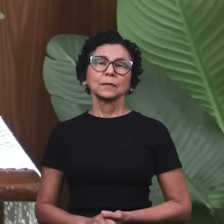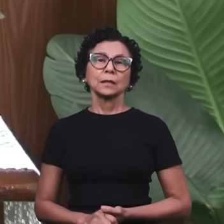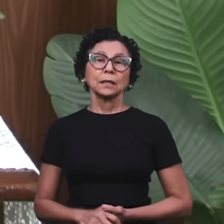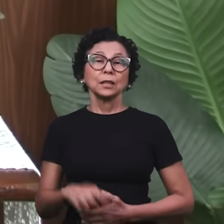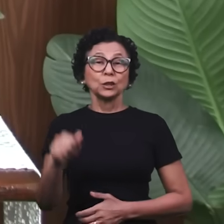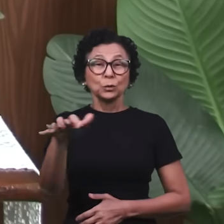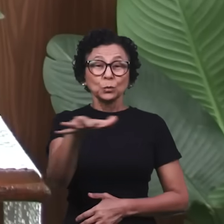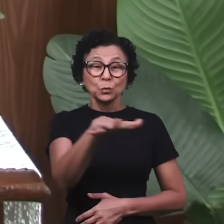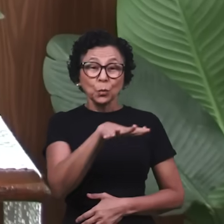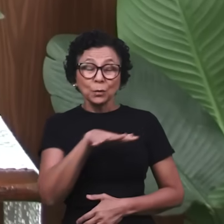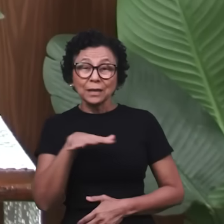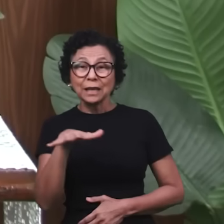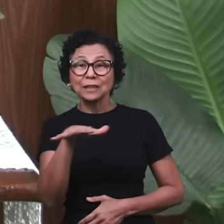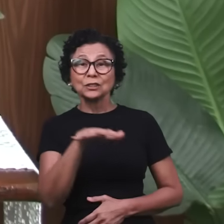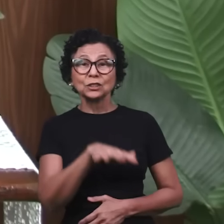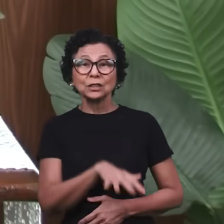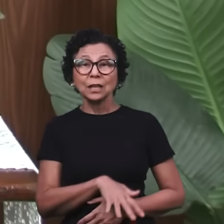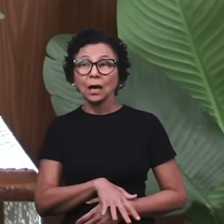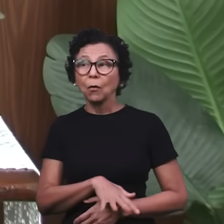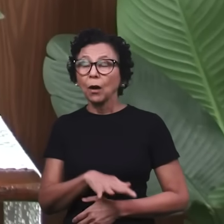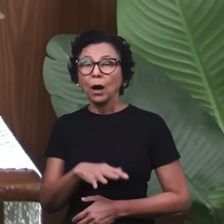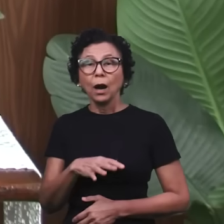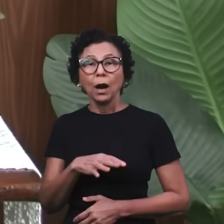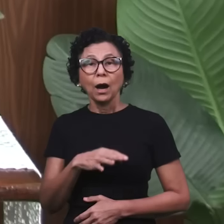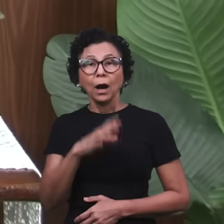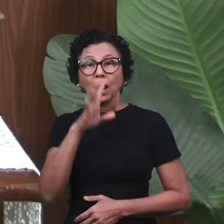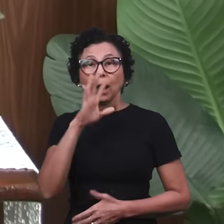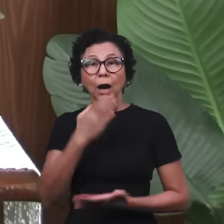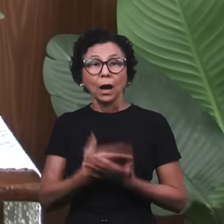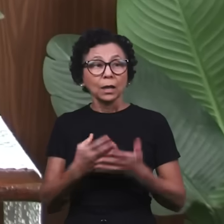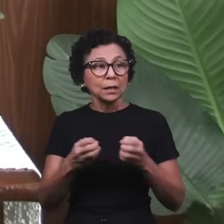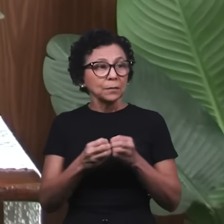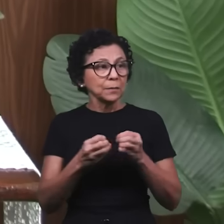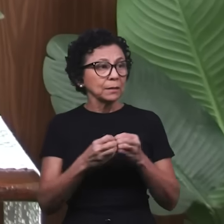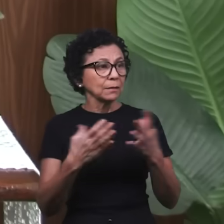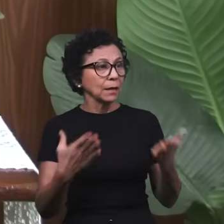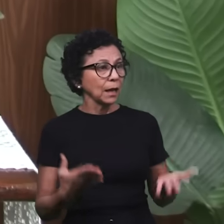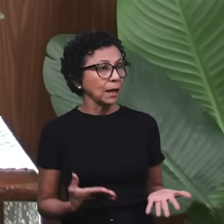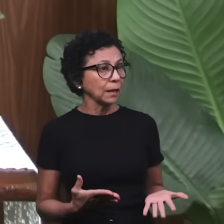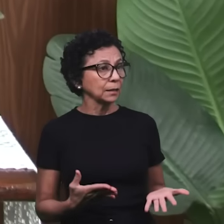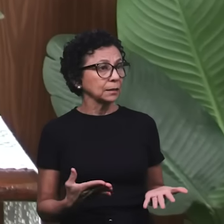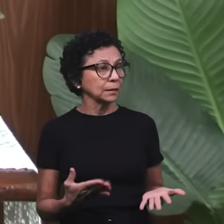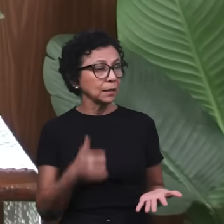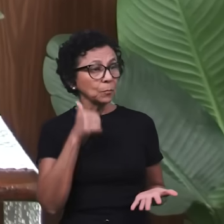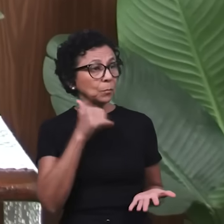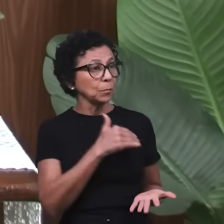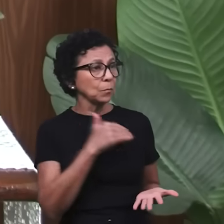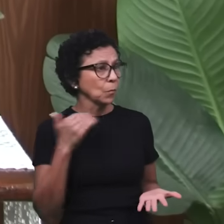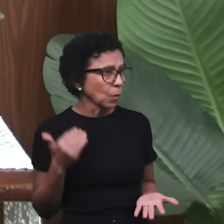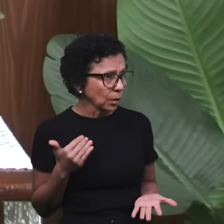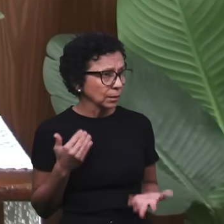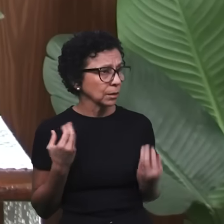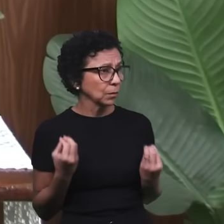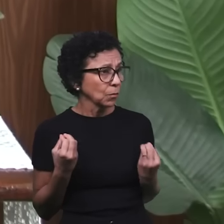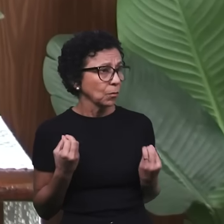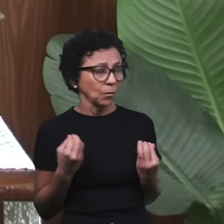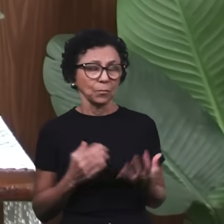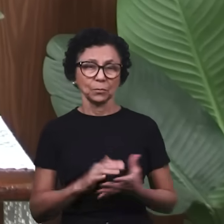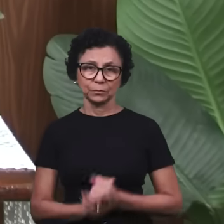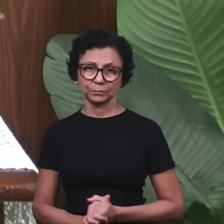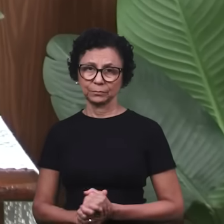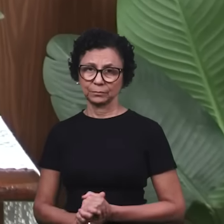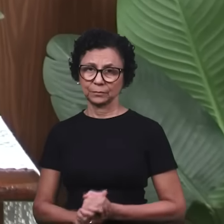E muitos creram. Então, quando você se levanta, quando você ressuscita para a obra, quando você retorna